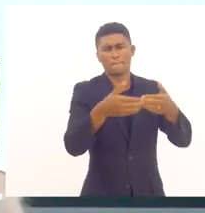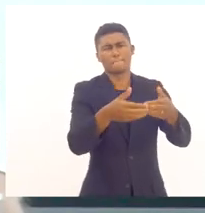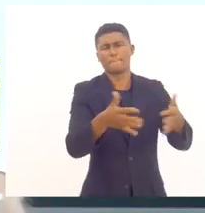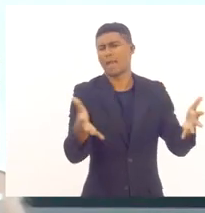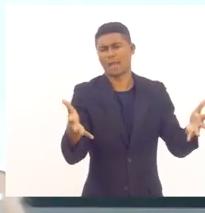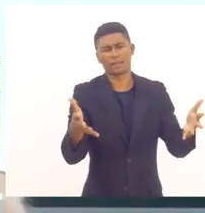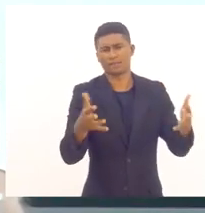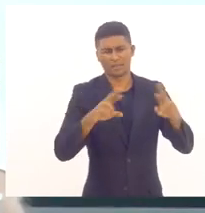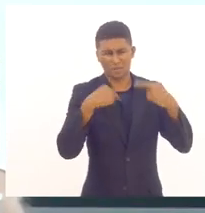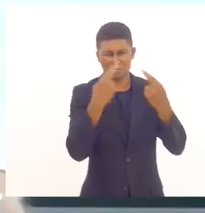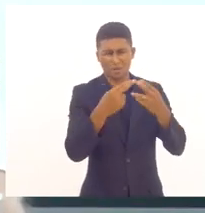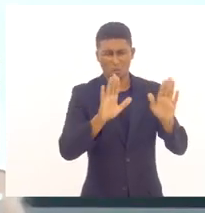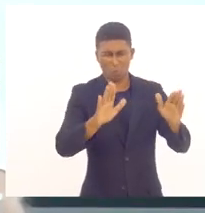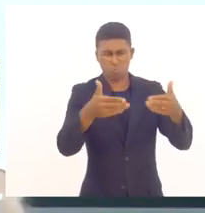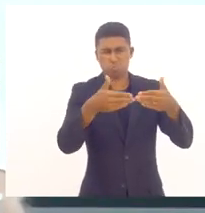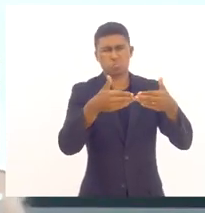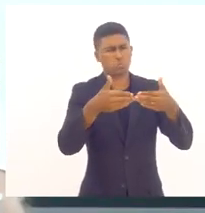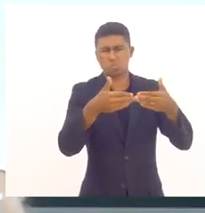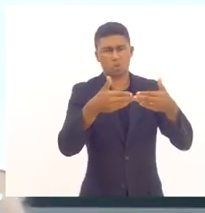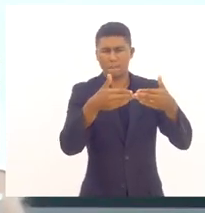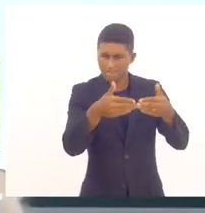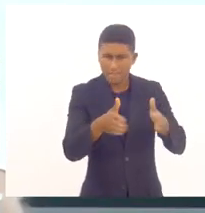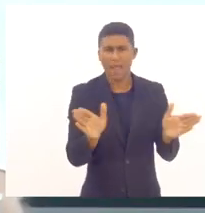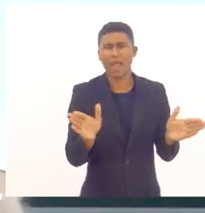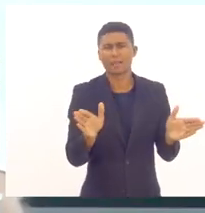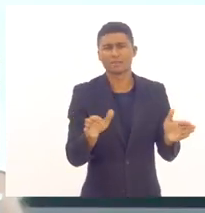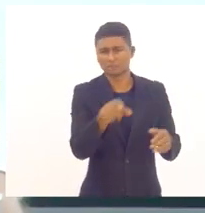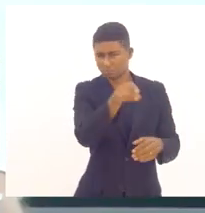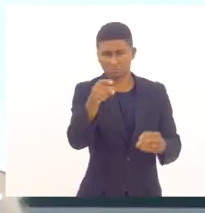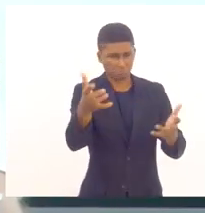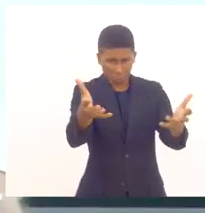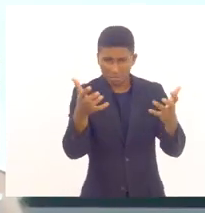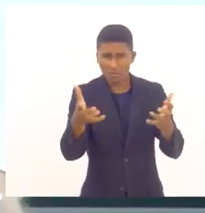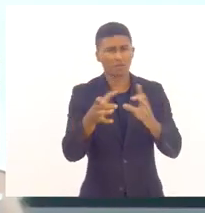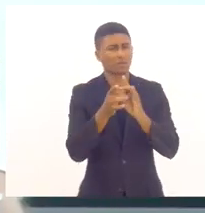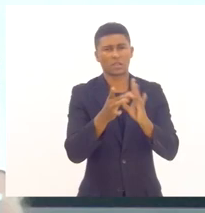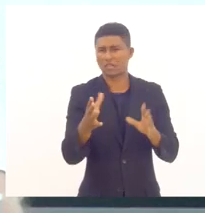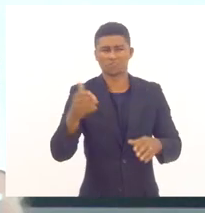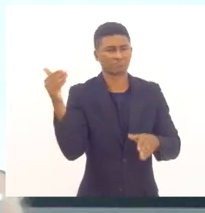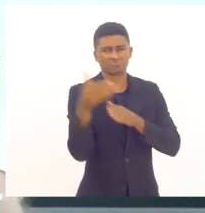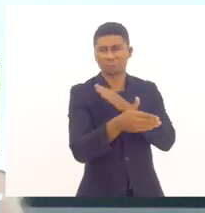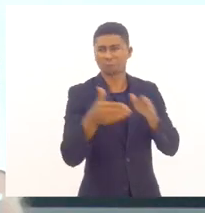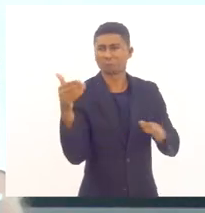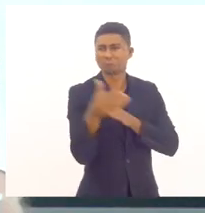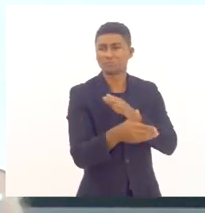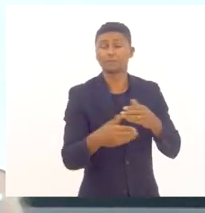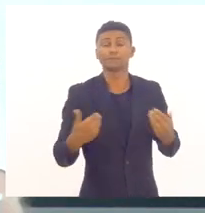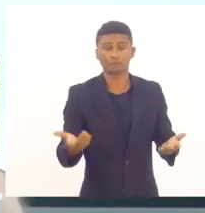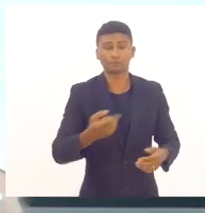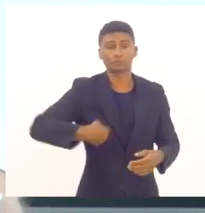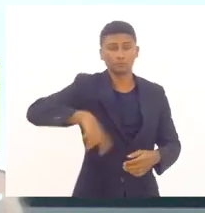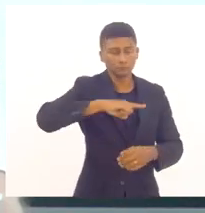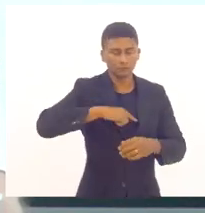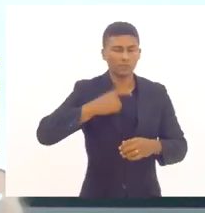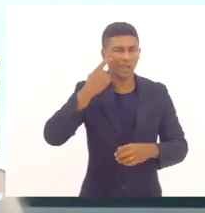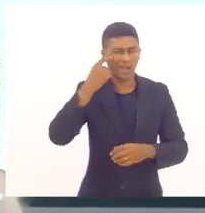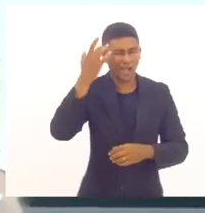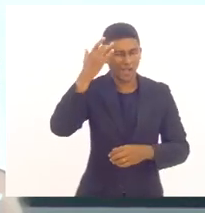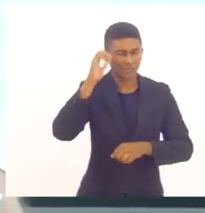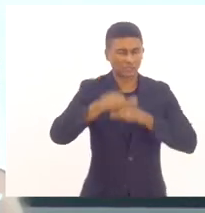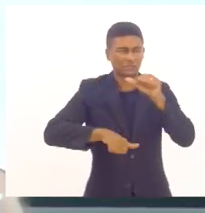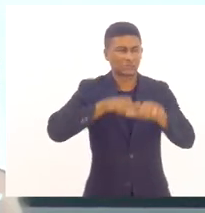são reuniões fechadas, não vai lá quem não quer, né? Então fizemos as alterações que nós